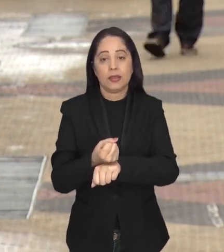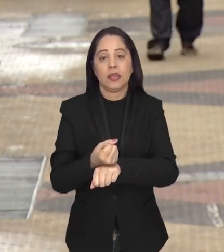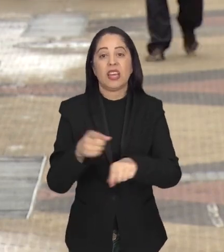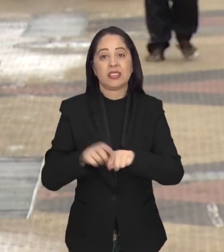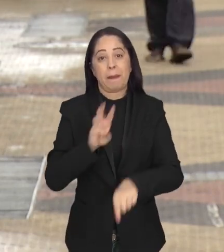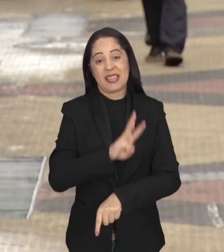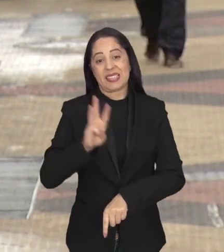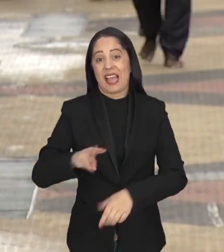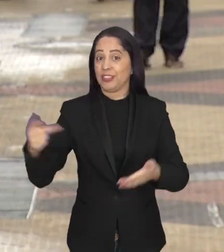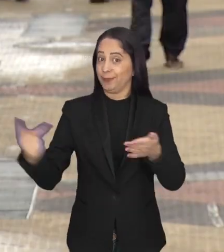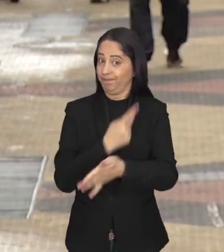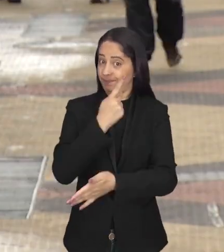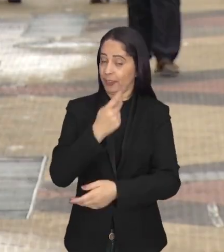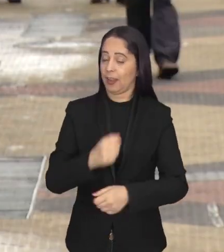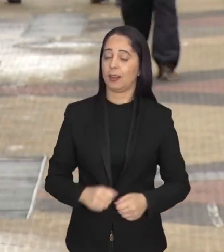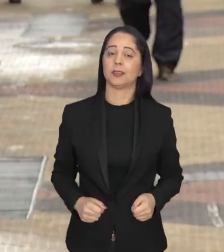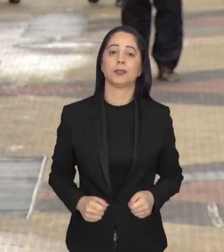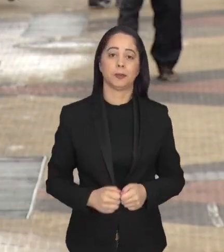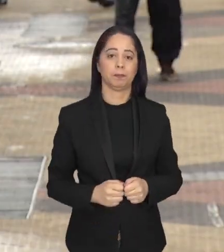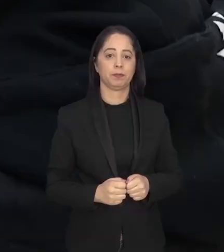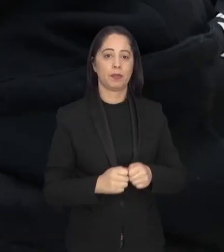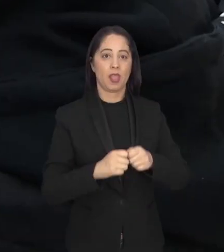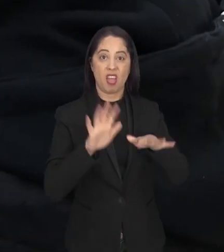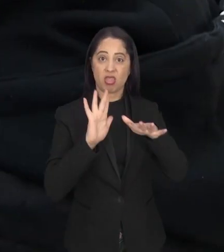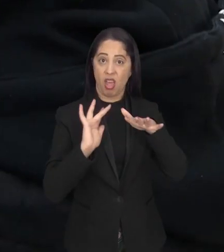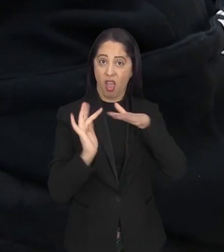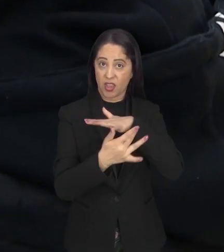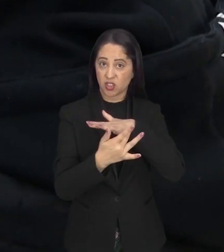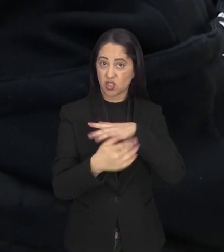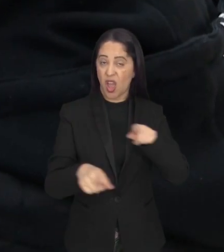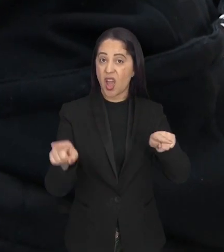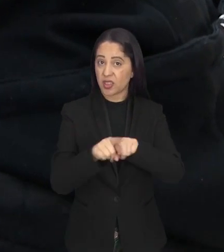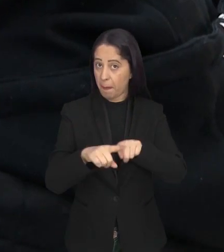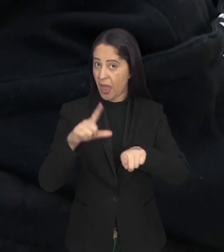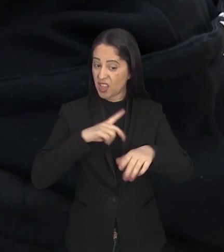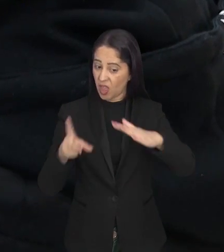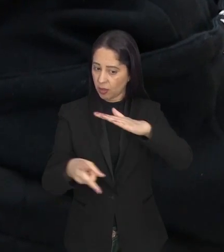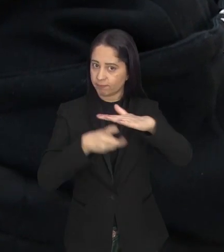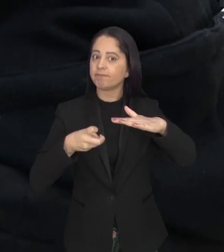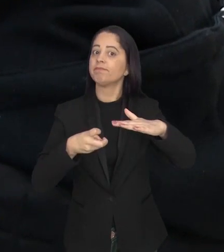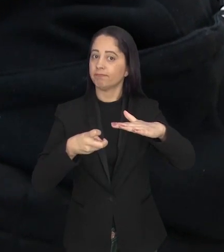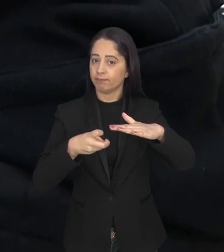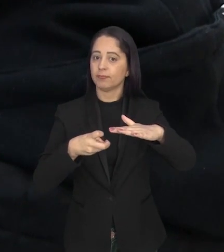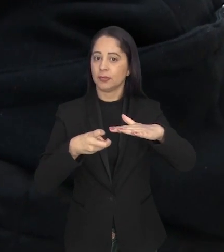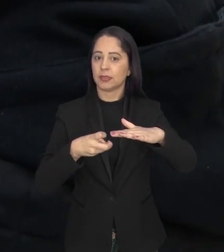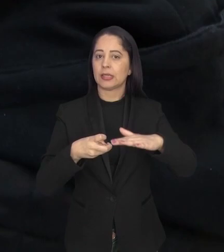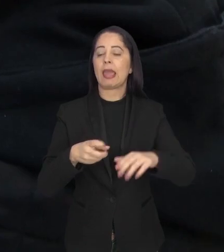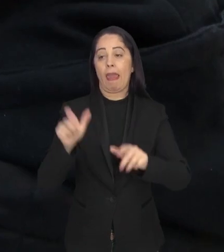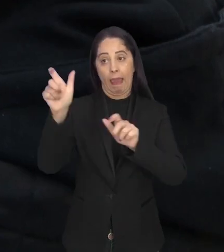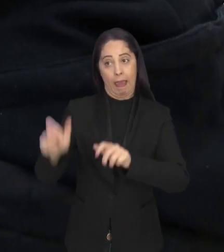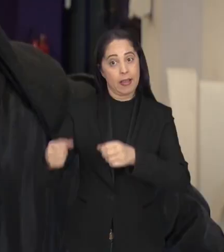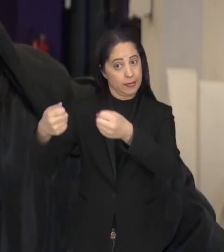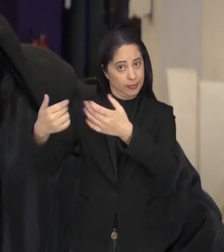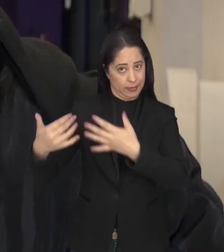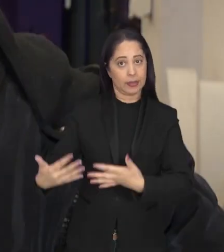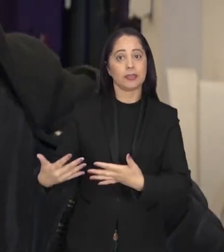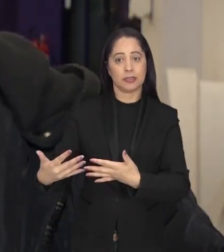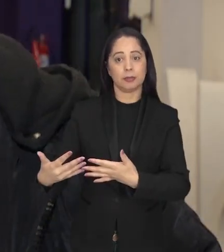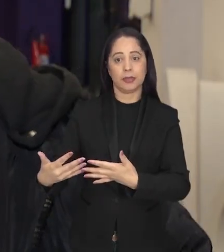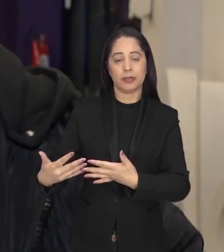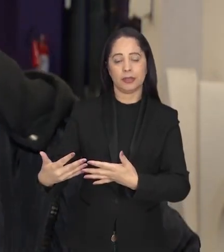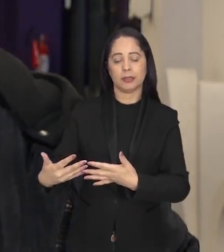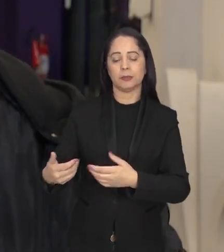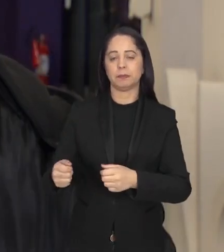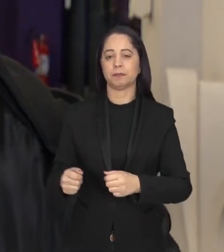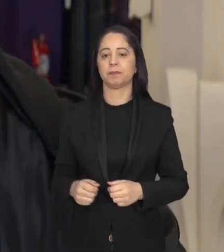aplicativos maliciosos ou sites fraudulentos. E nas redes sociais, esses ataques também acontecem com frequência, como conta